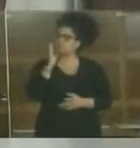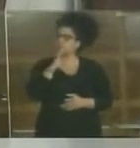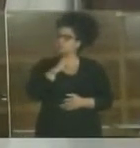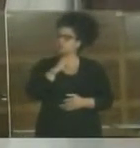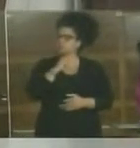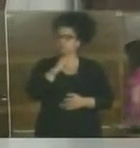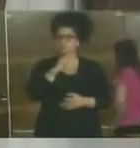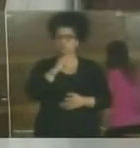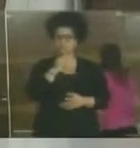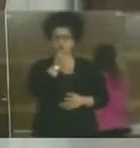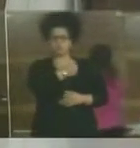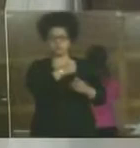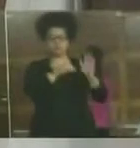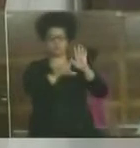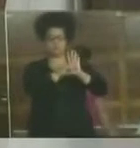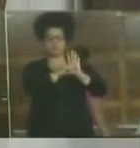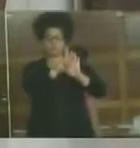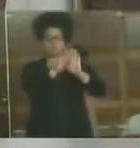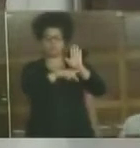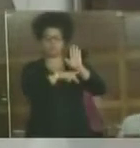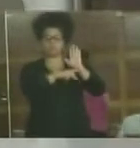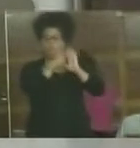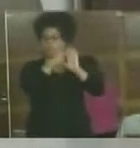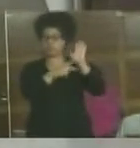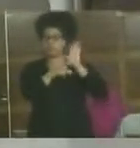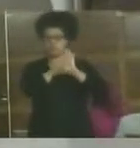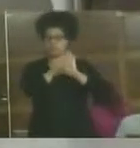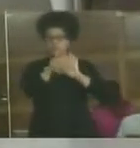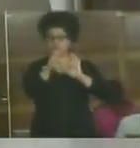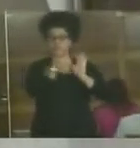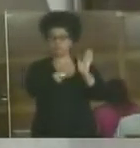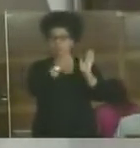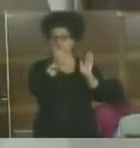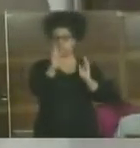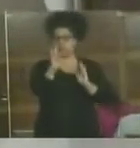número 15/2019 do governo municipal.